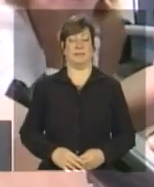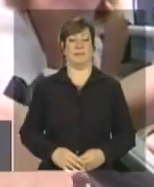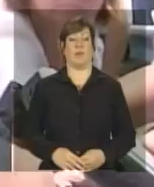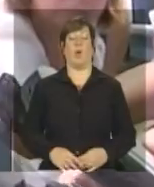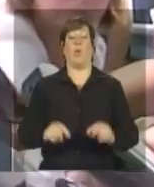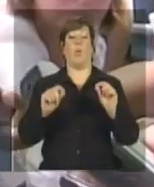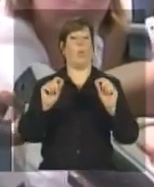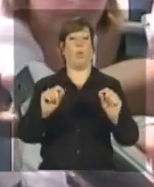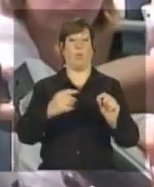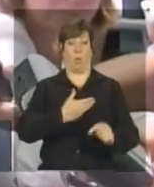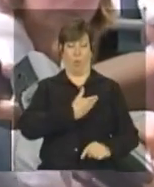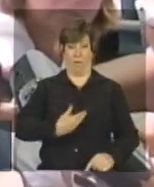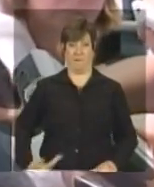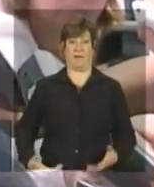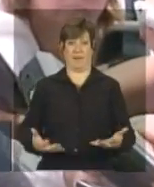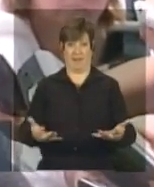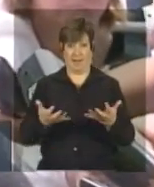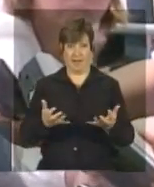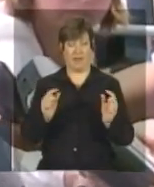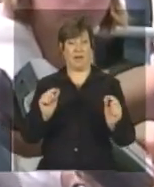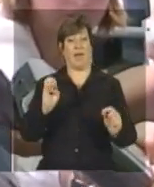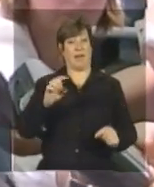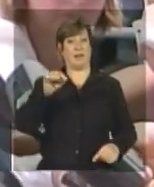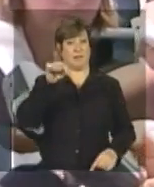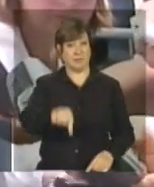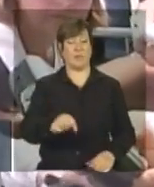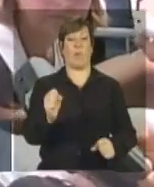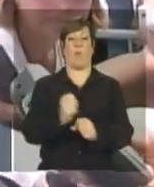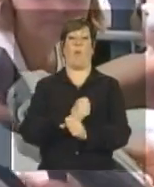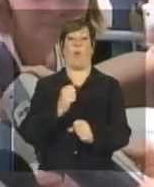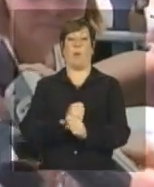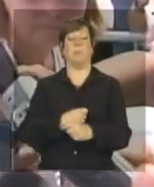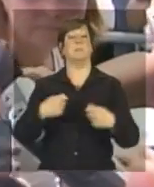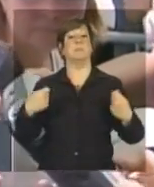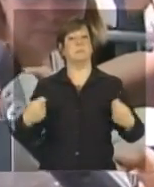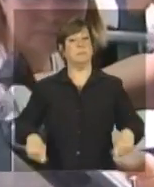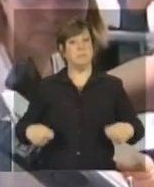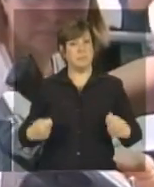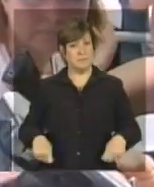O que o governo quer é que esta obra seja